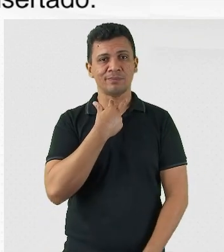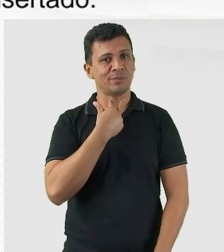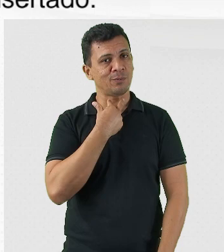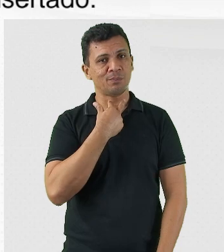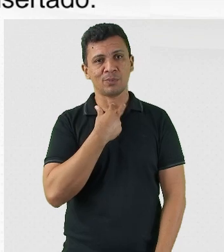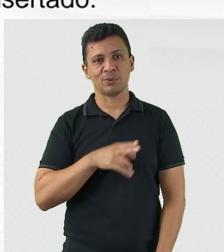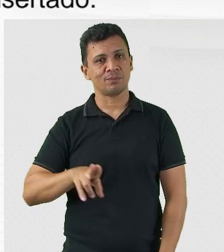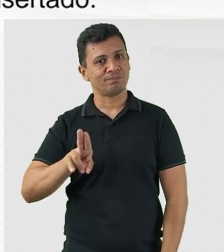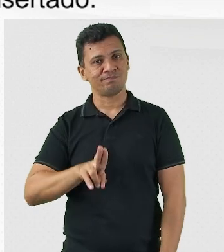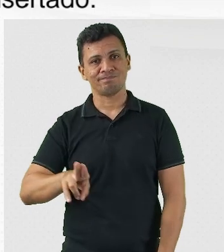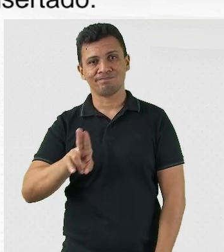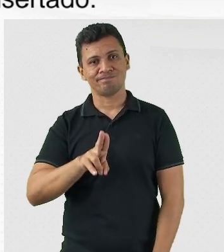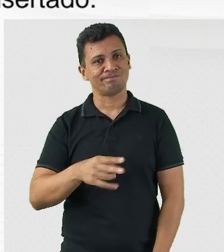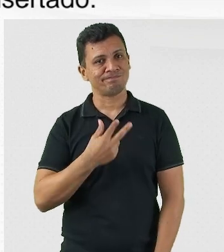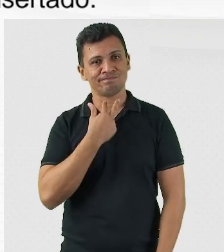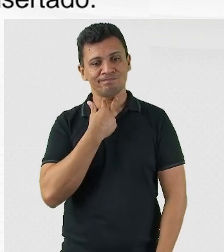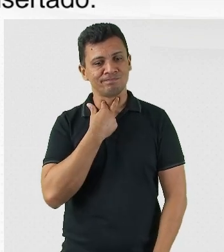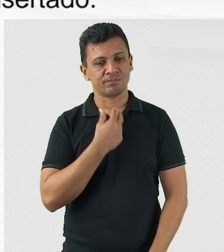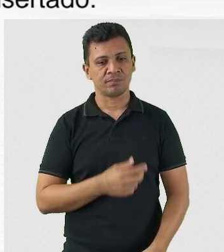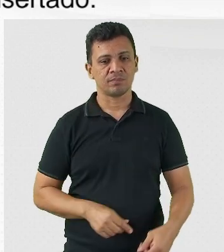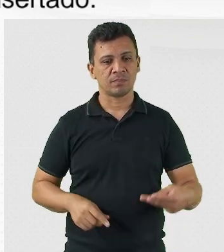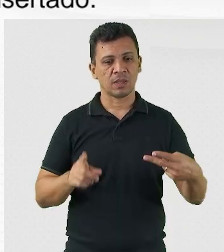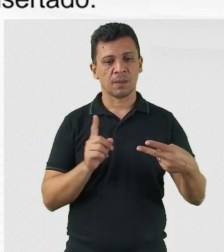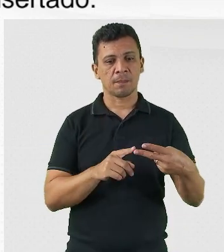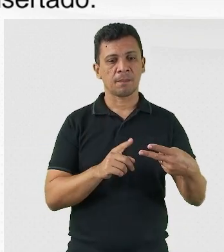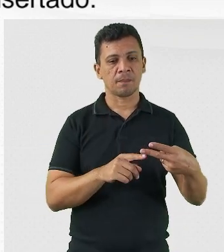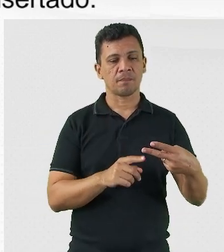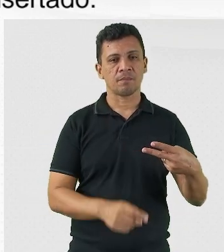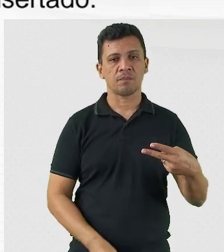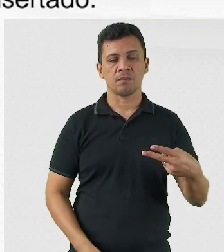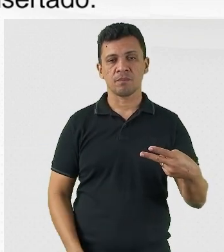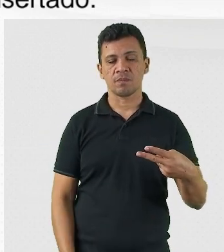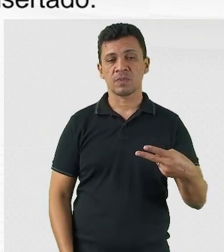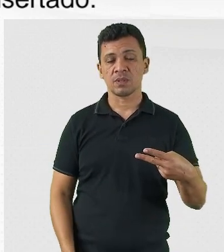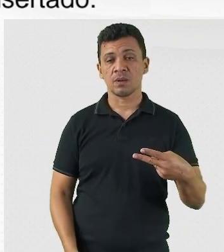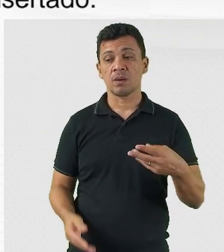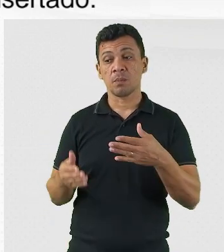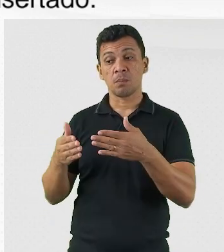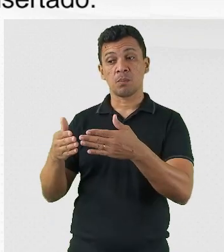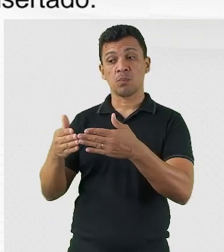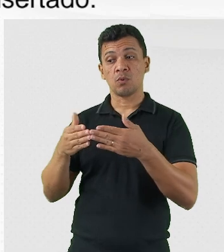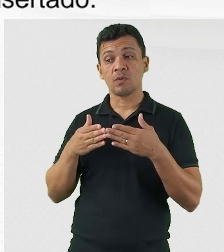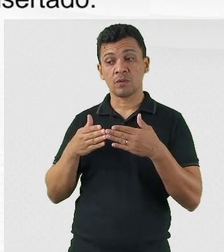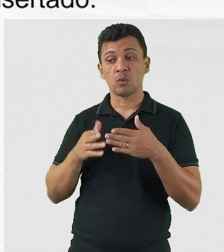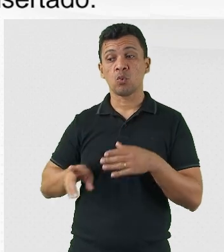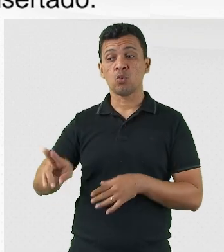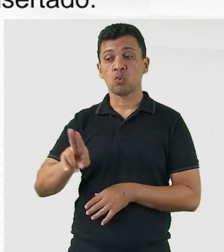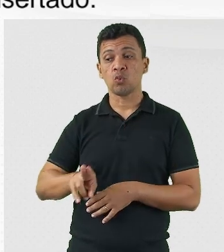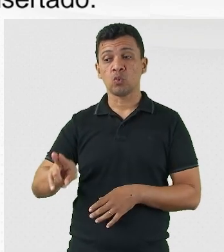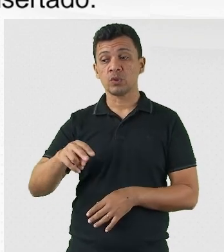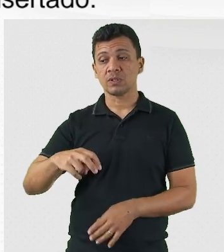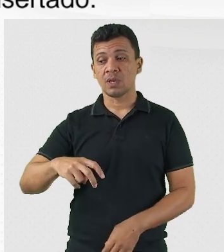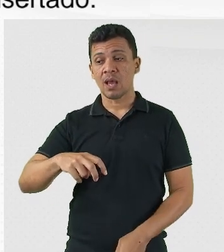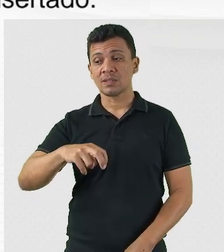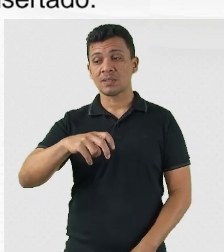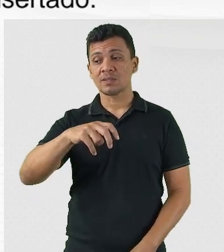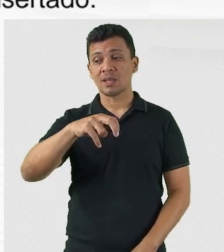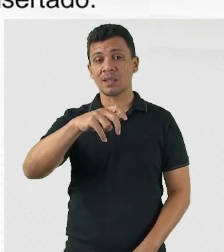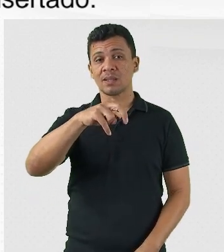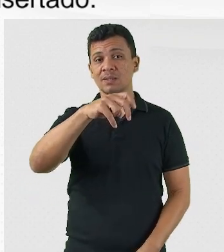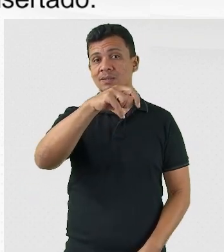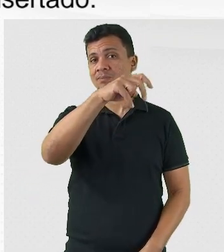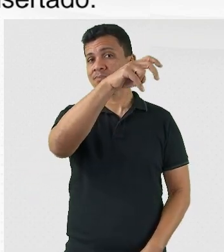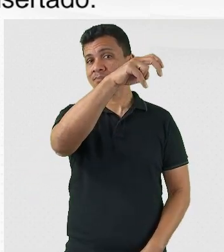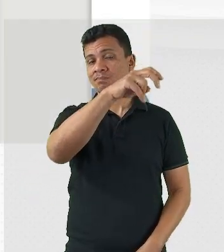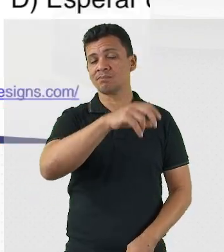está funcionando. Please use stairs, please, por favor, use as escadas, tá